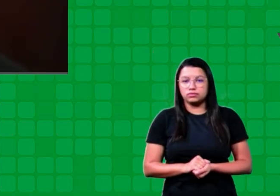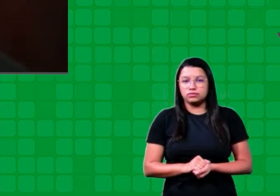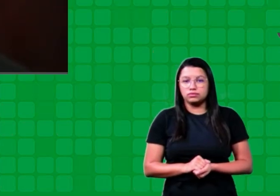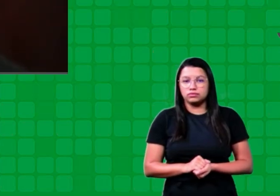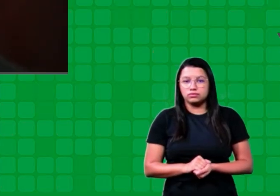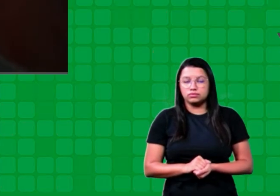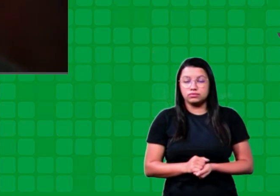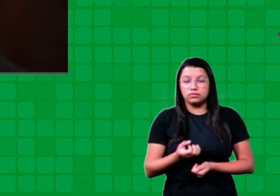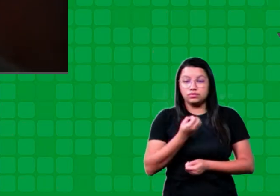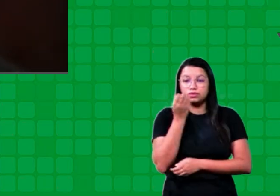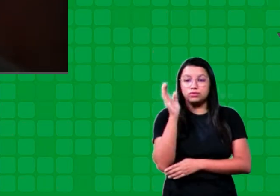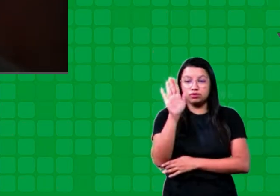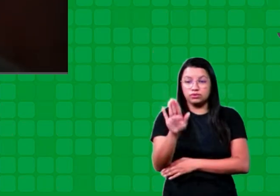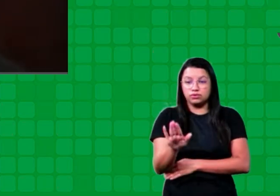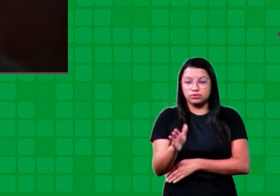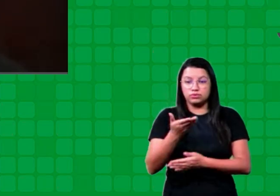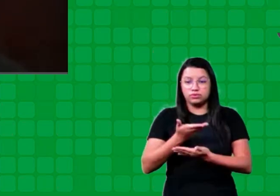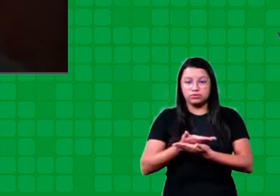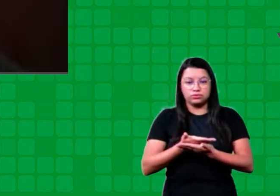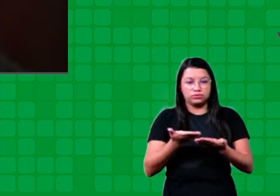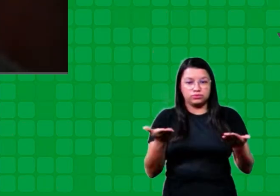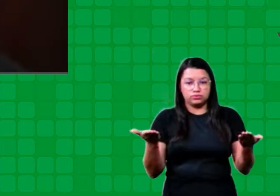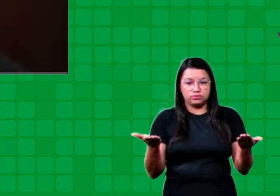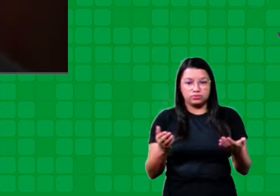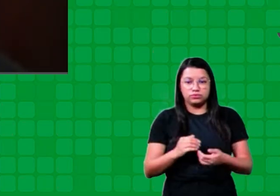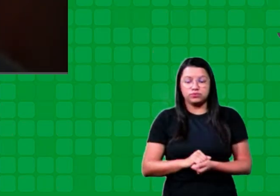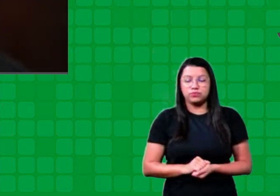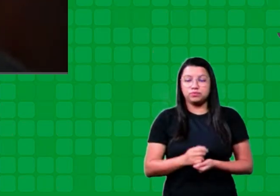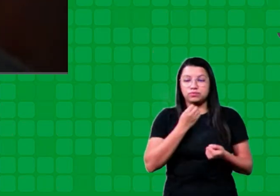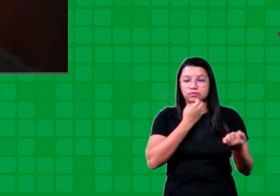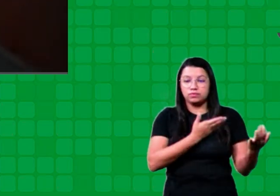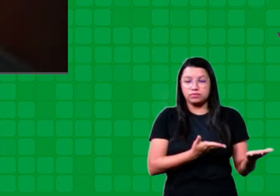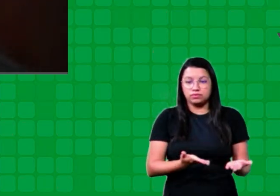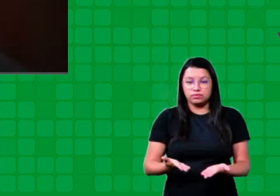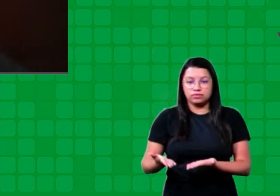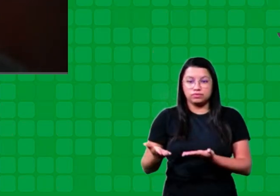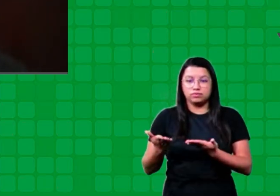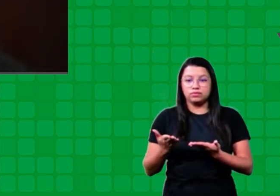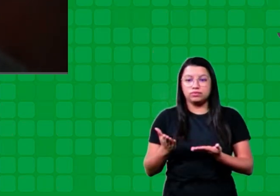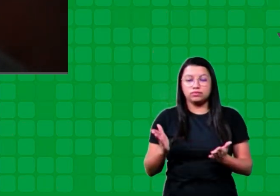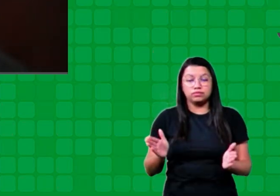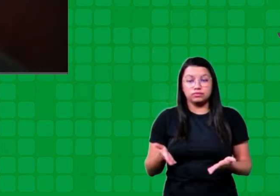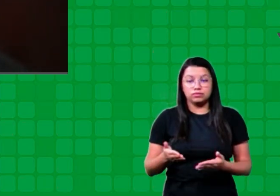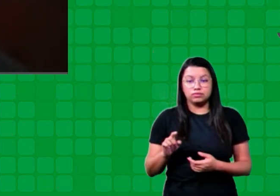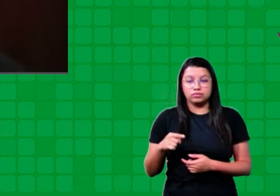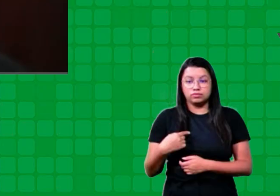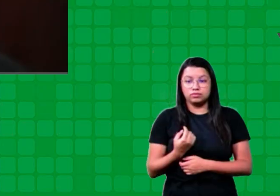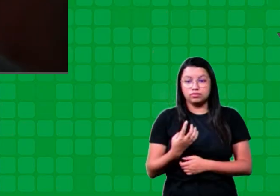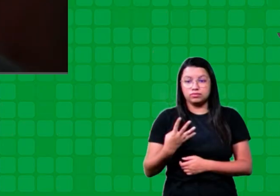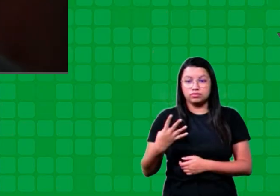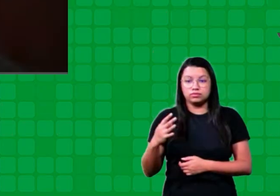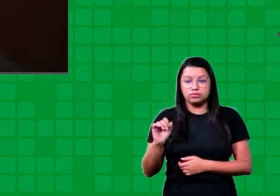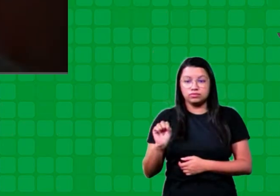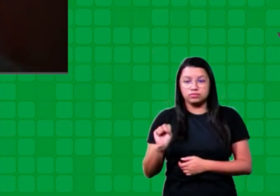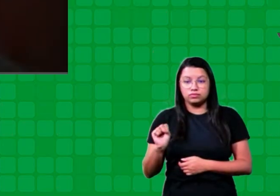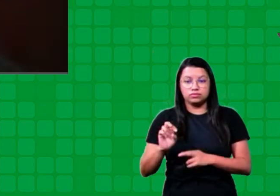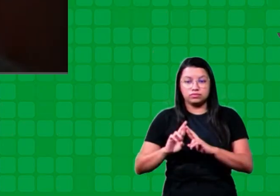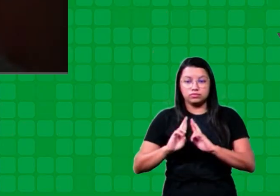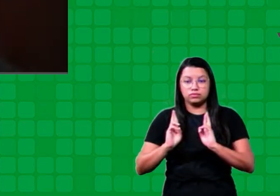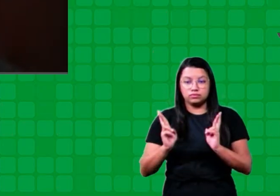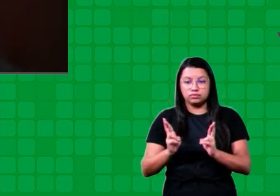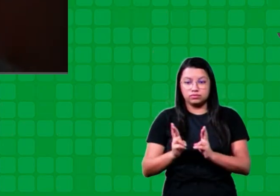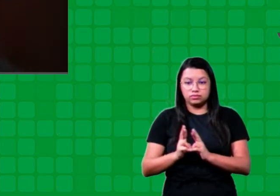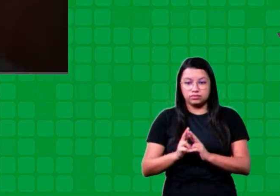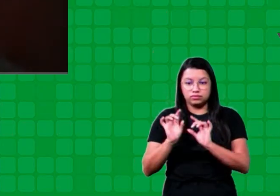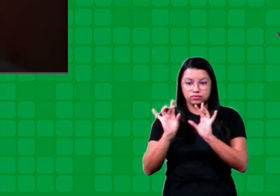Boa tarde a todas e todos. Sejam bem-vindas e bem-vindos. Essa é a 48ª reunião